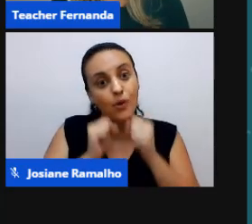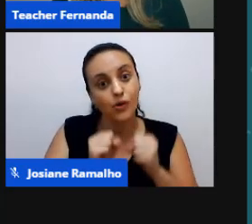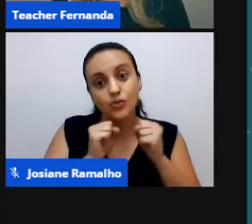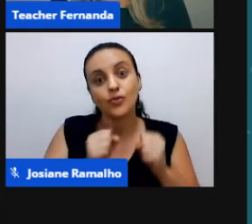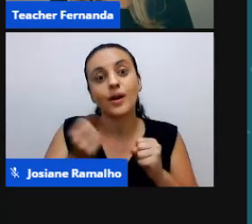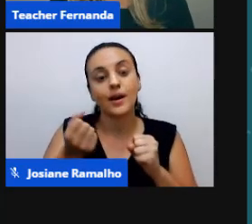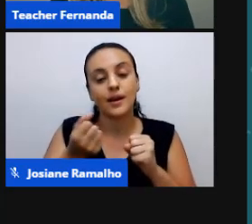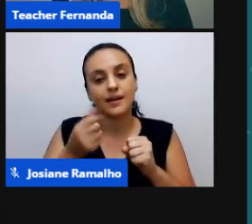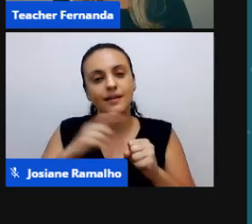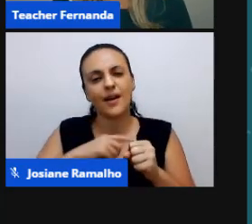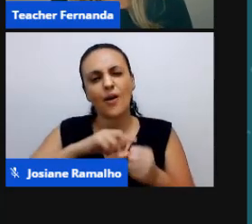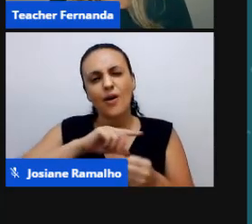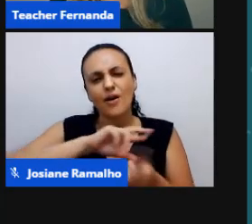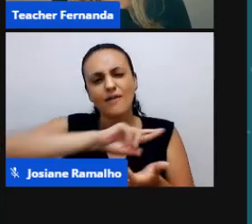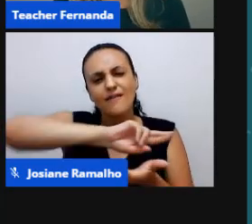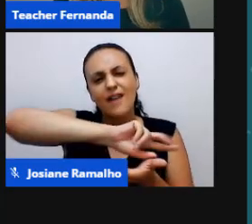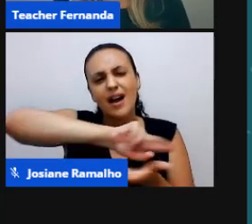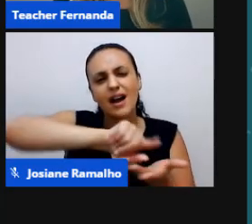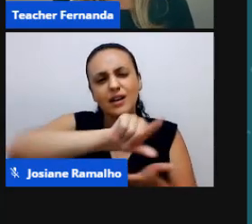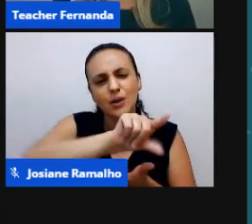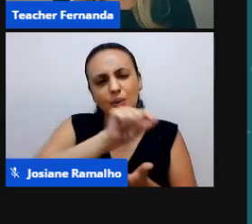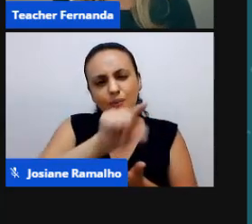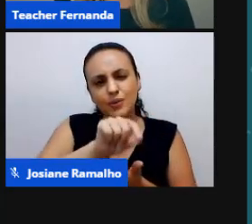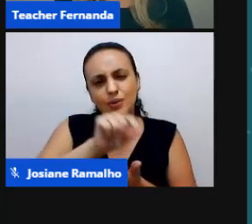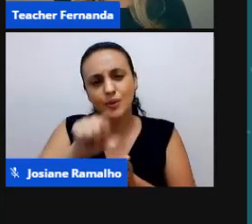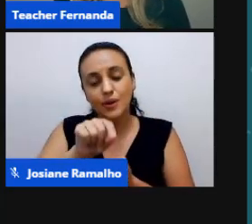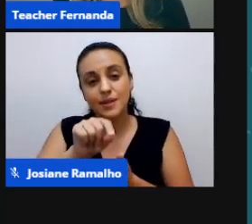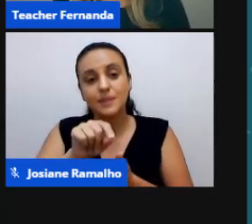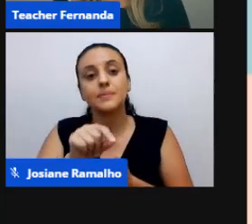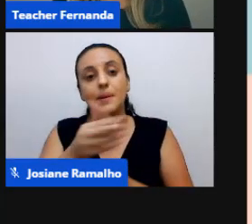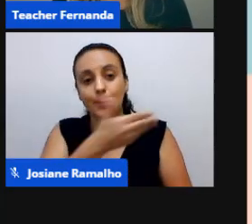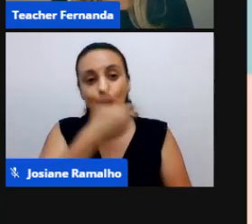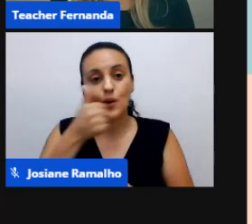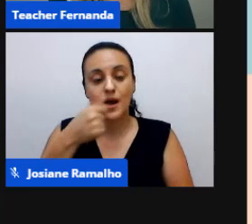infinidade de opções para desenvolver a sua aula ainda mais.